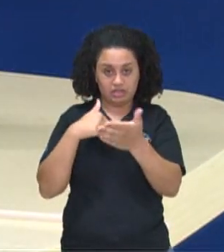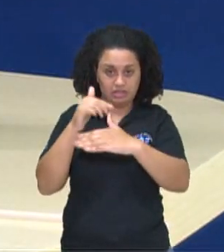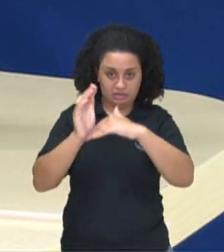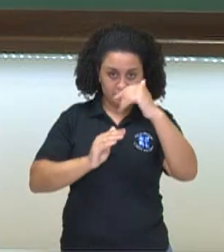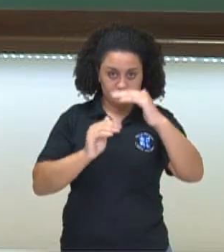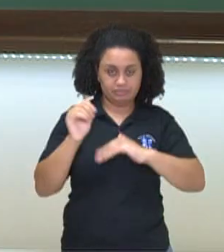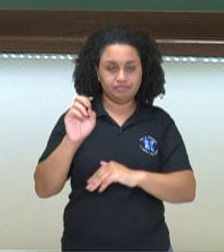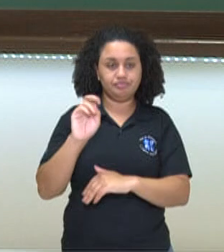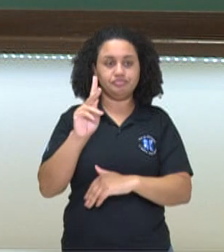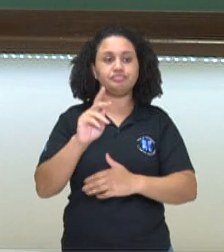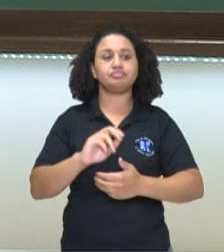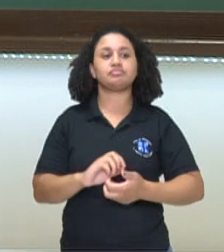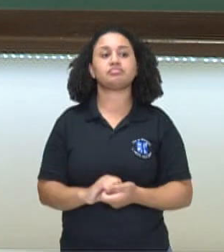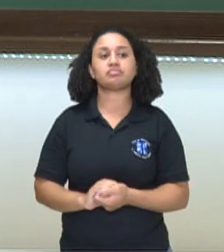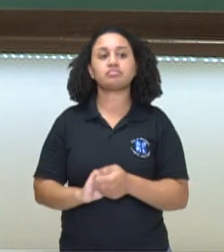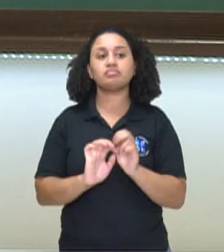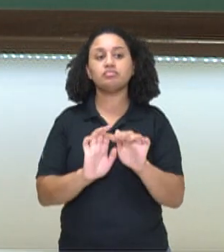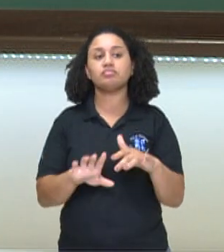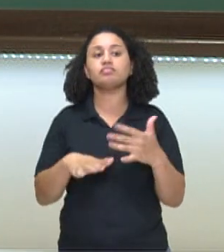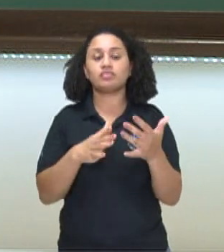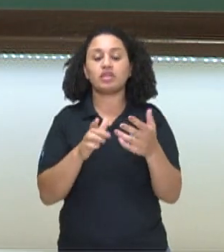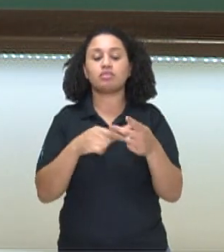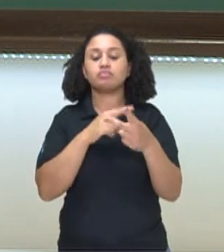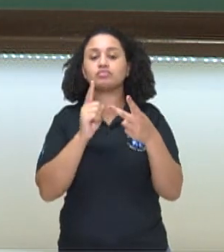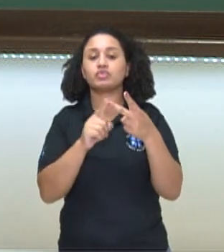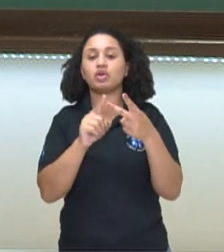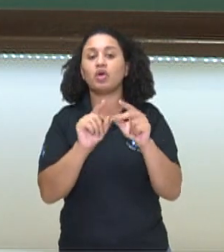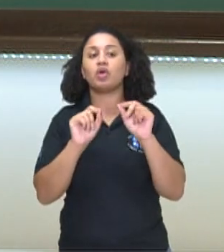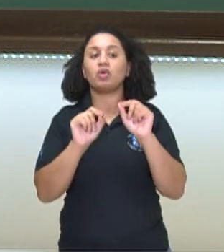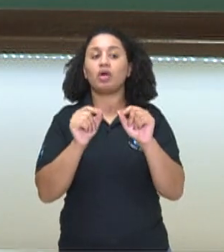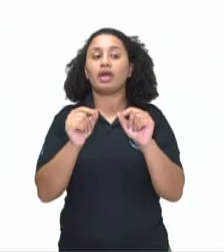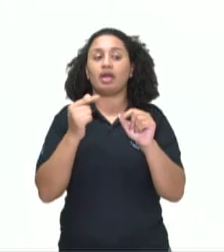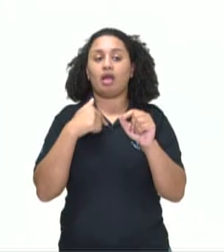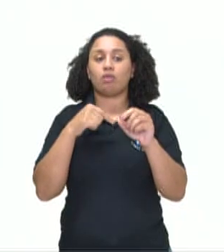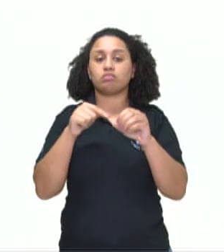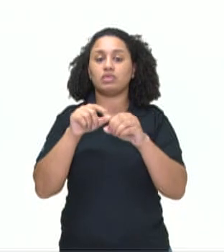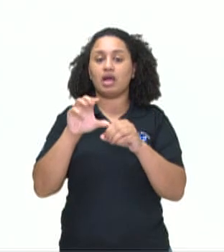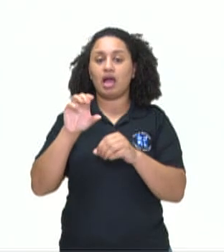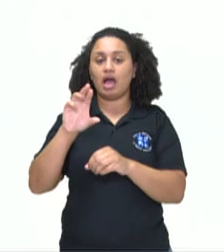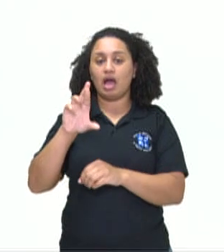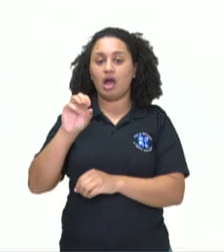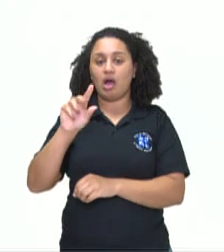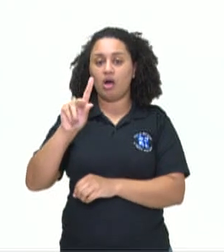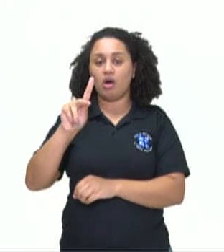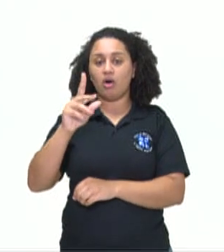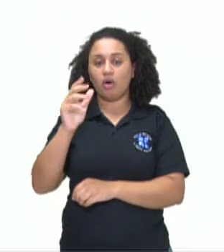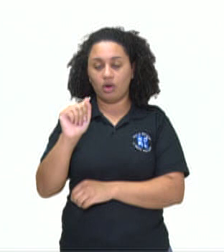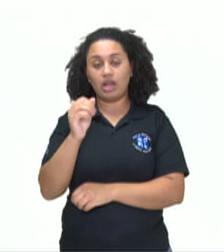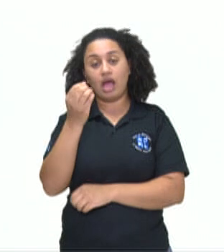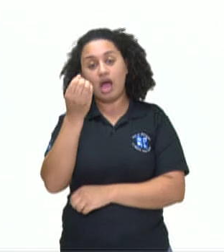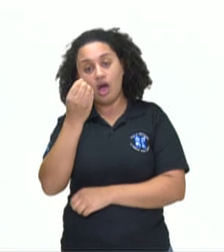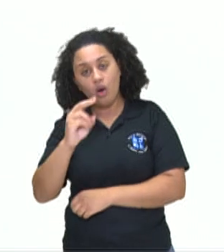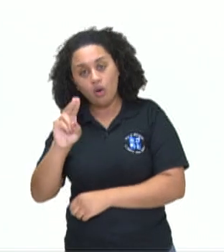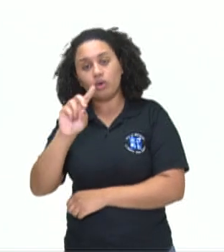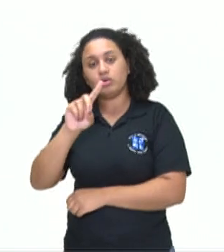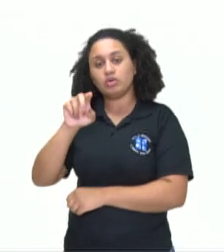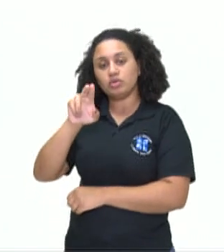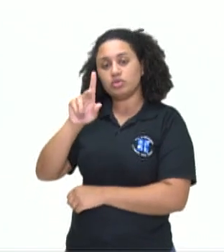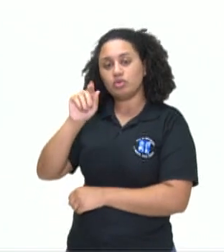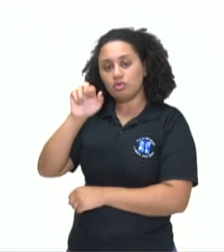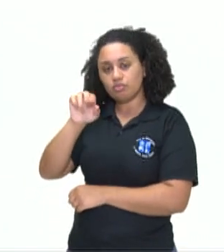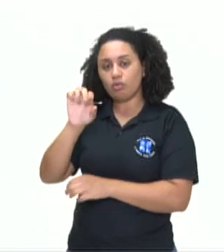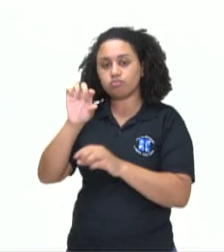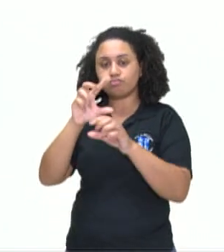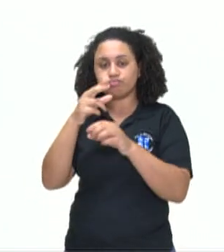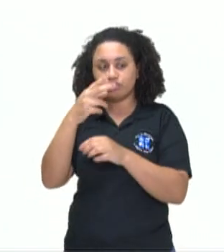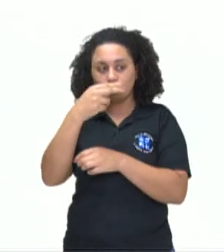tá? Bom, feito isso, segundo ponto, recorte a rolha ou isopor de forma a construir uma plaquinha de